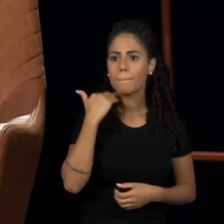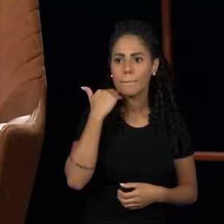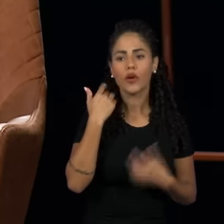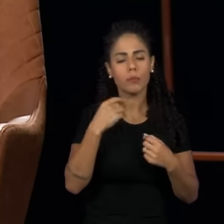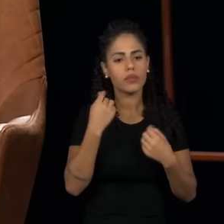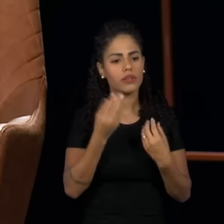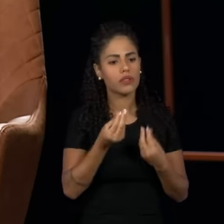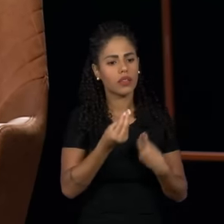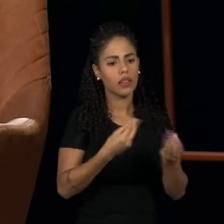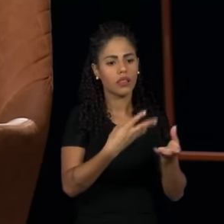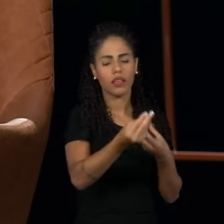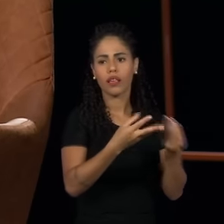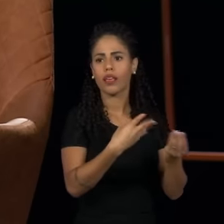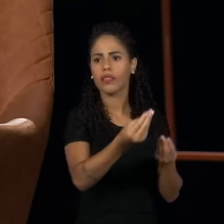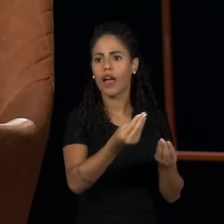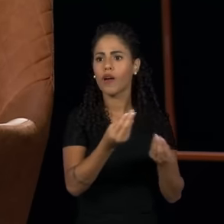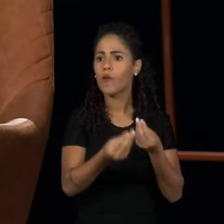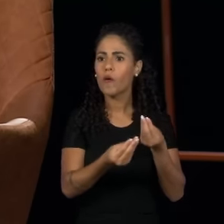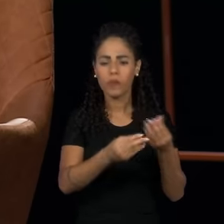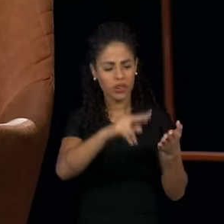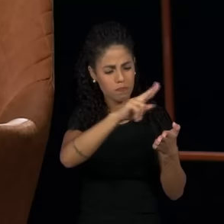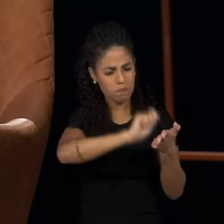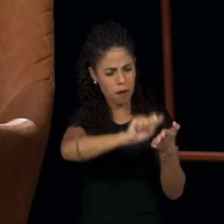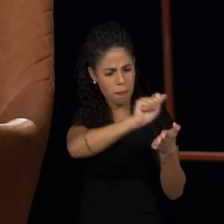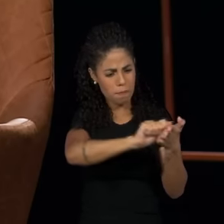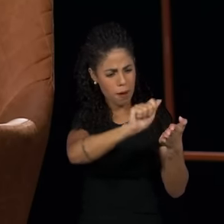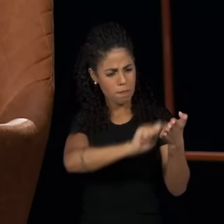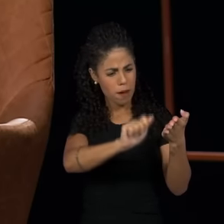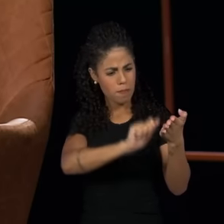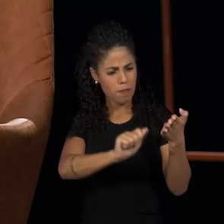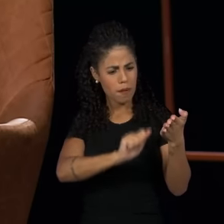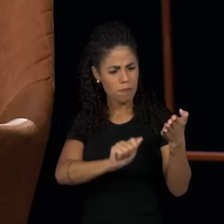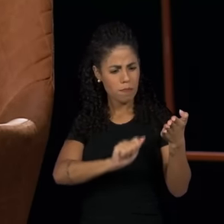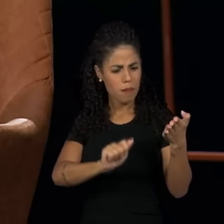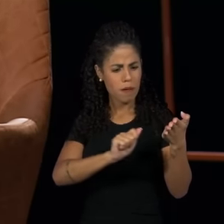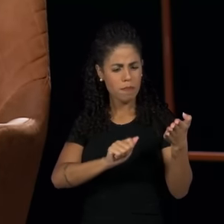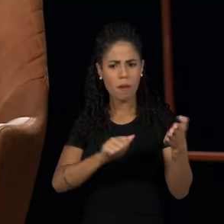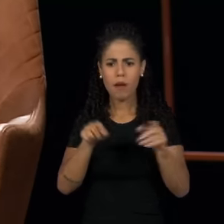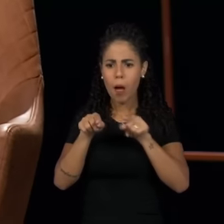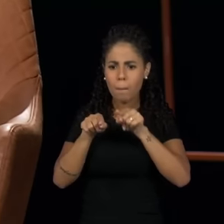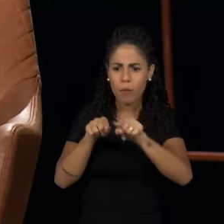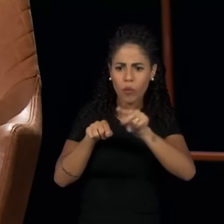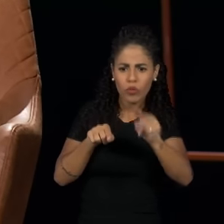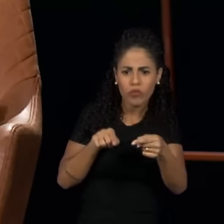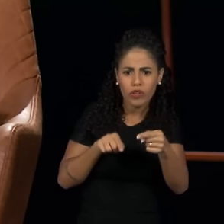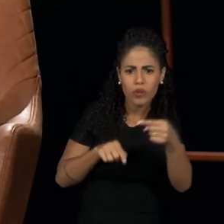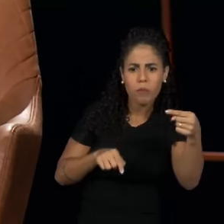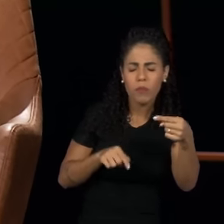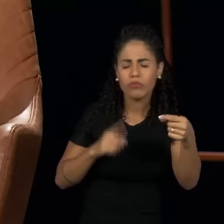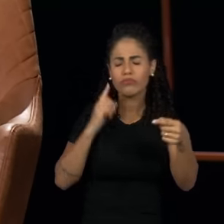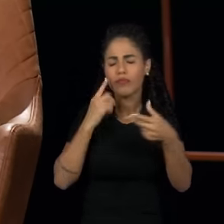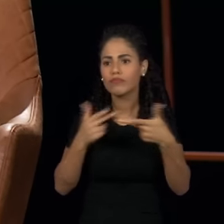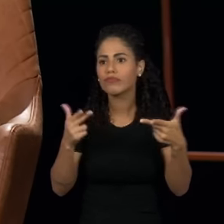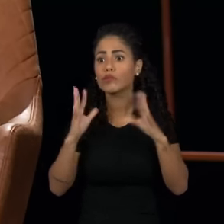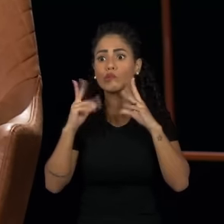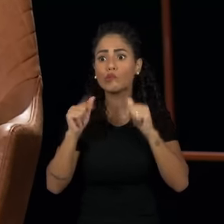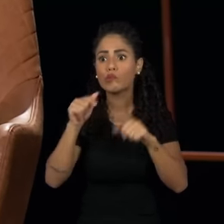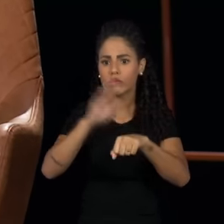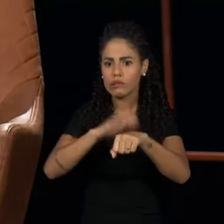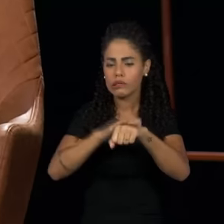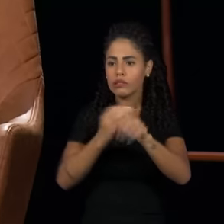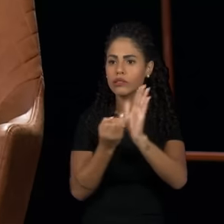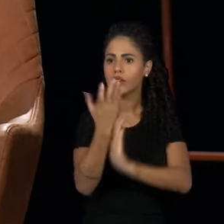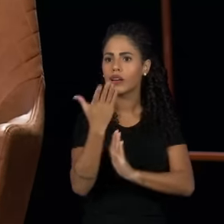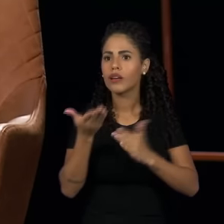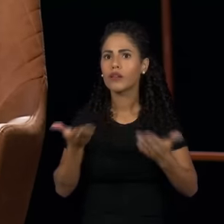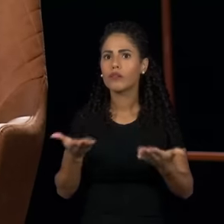nada. Olha como é a construção dele. É uma construção, é quase uma melodia. Toda a construção dele é assim.